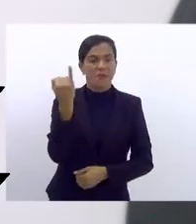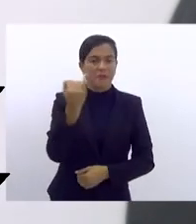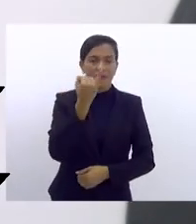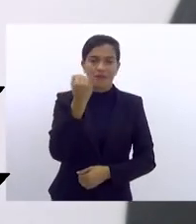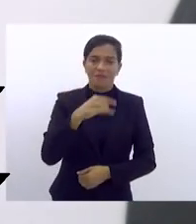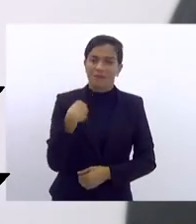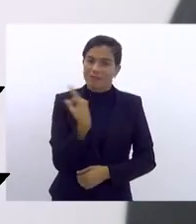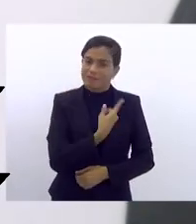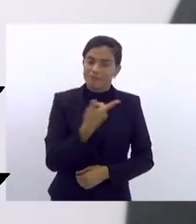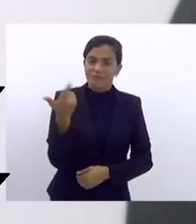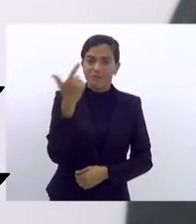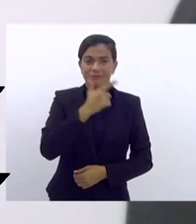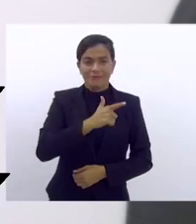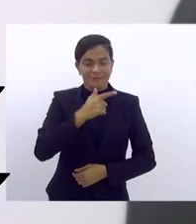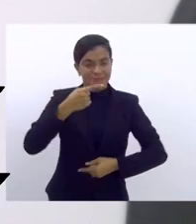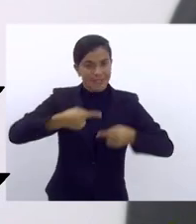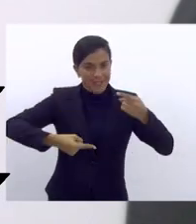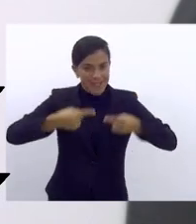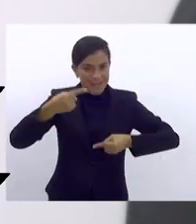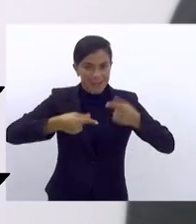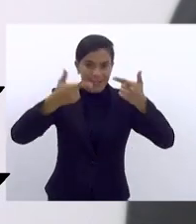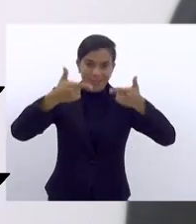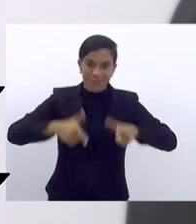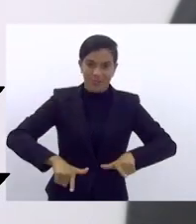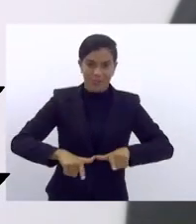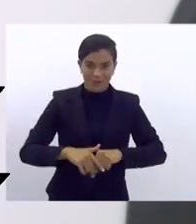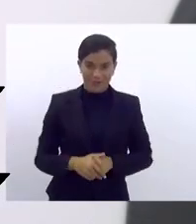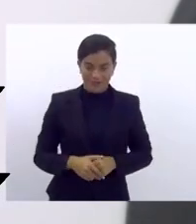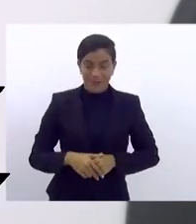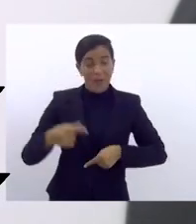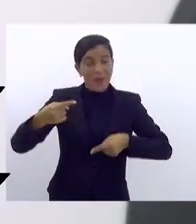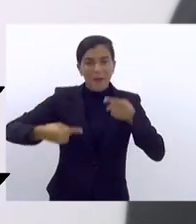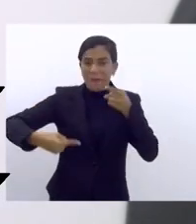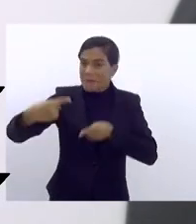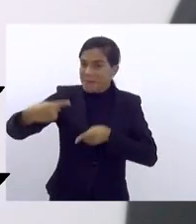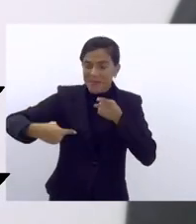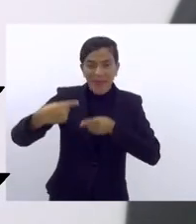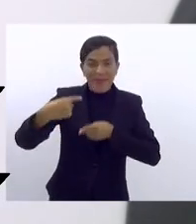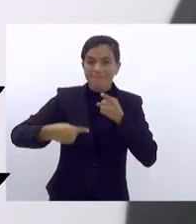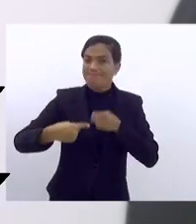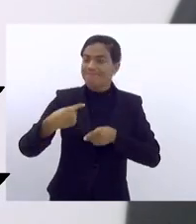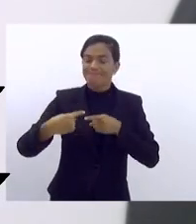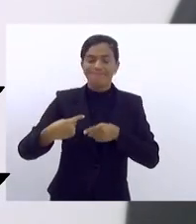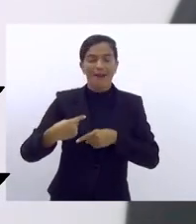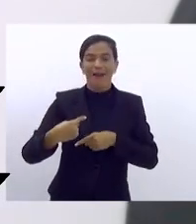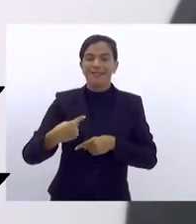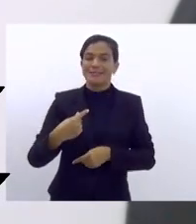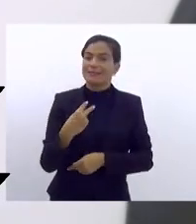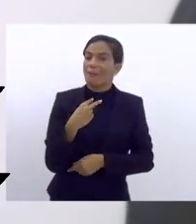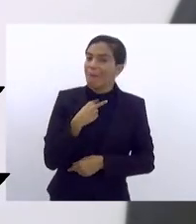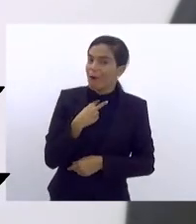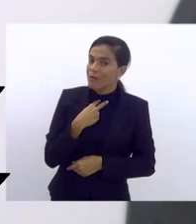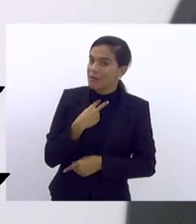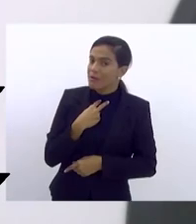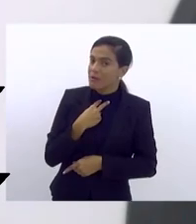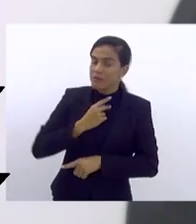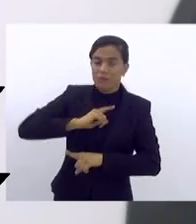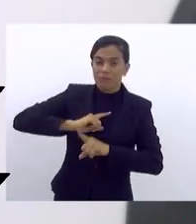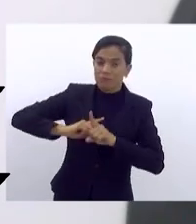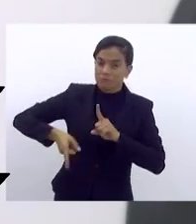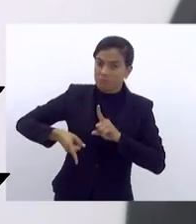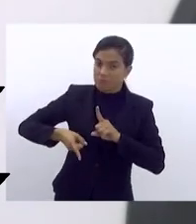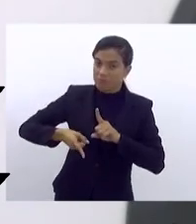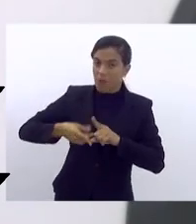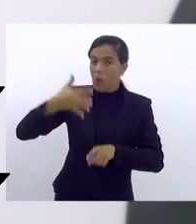que a gente tenha esse debate novamente é um debate que não pode não deve e eu tenho certeza